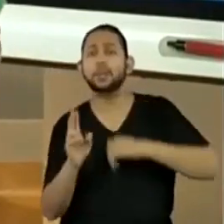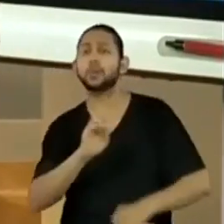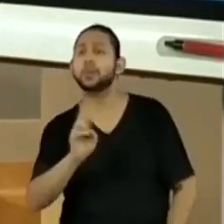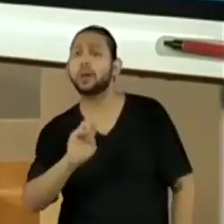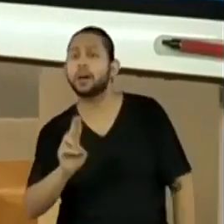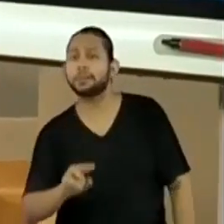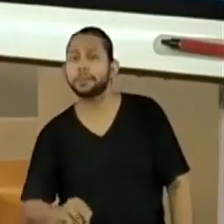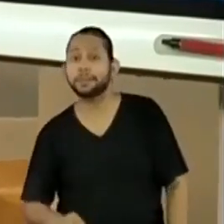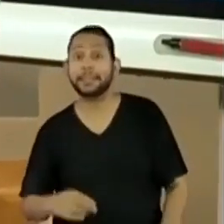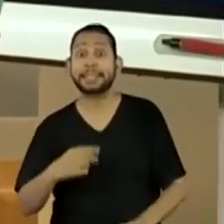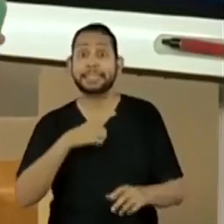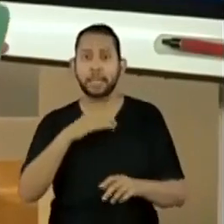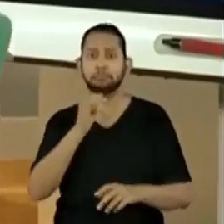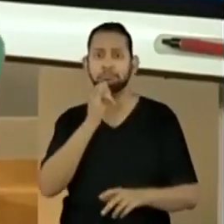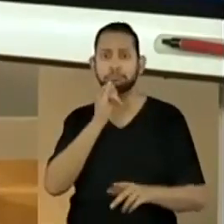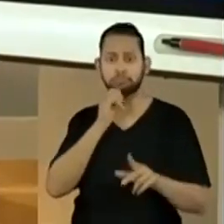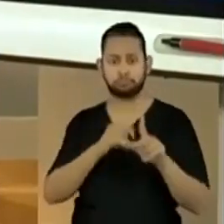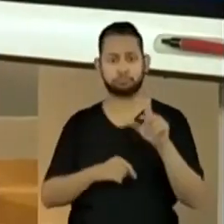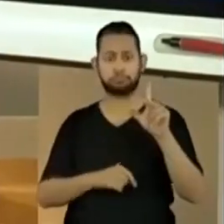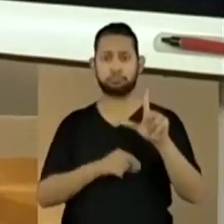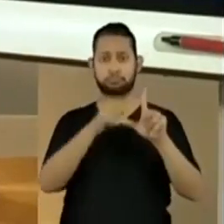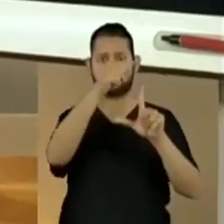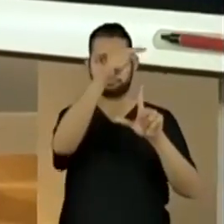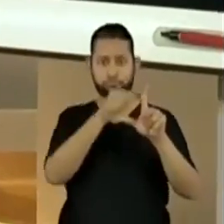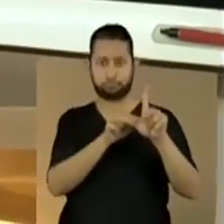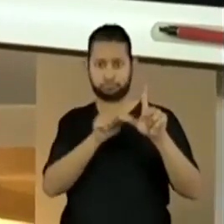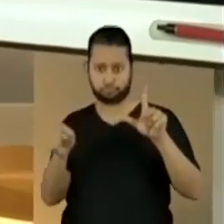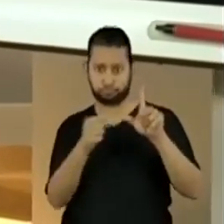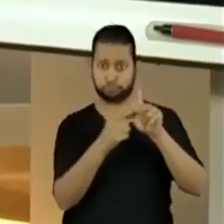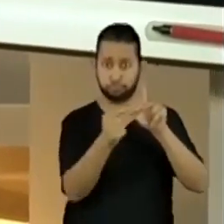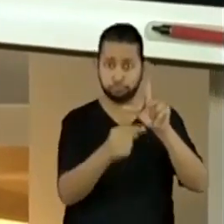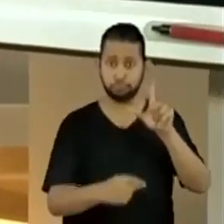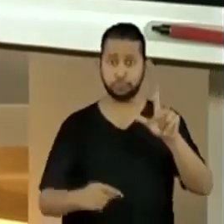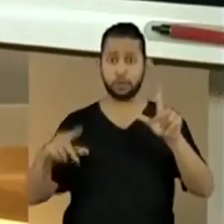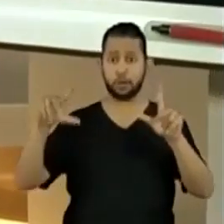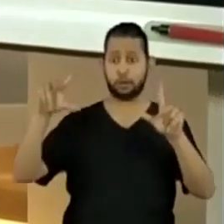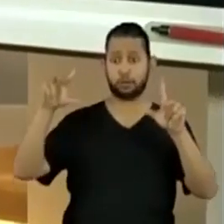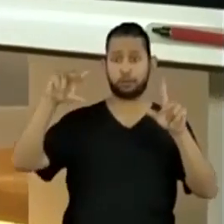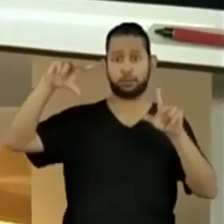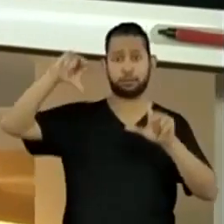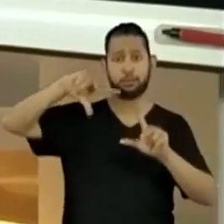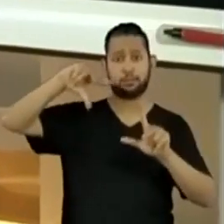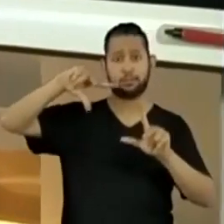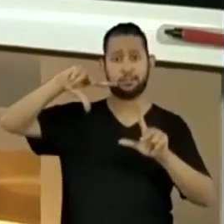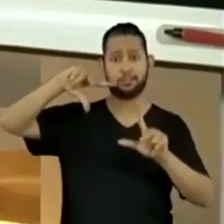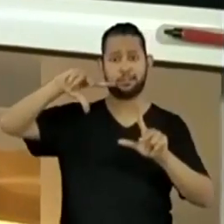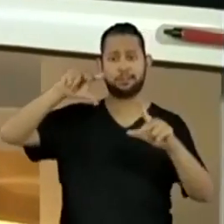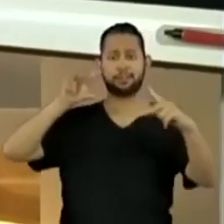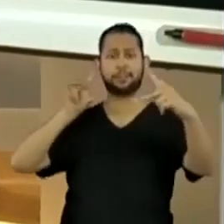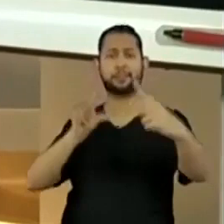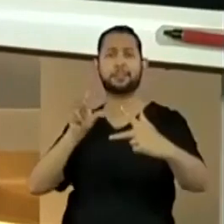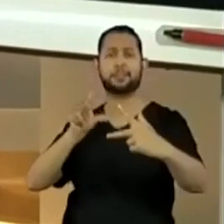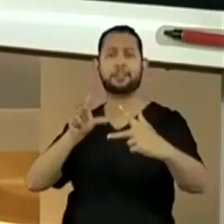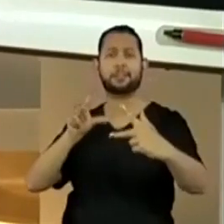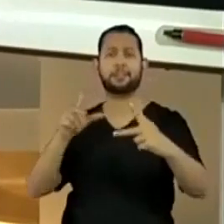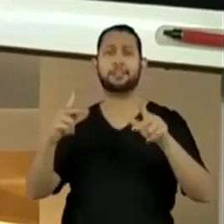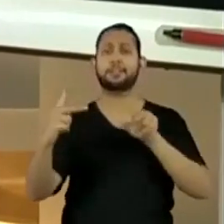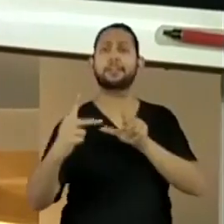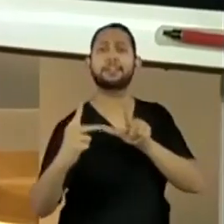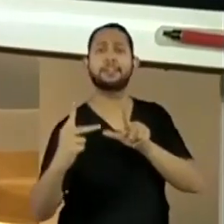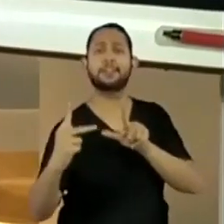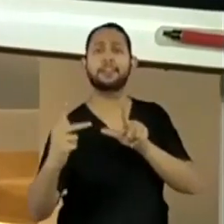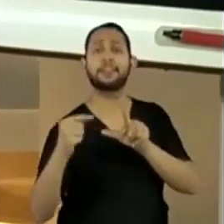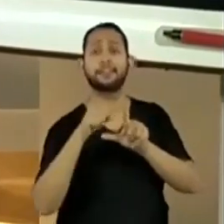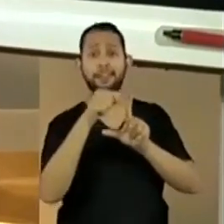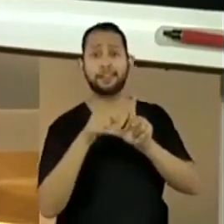E tem outras aqui, ó, ligando essa parte roxa com verde, ligando aqui, ó, o verde com